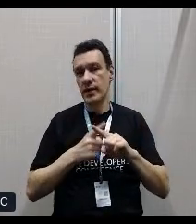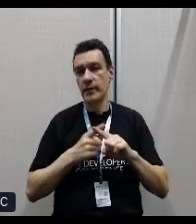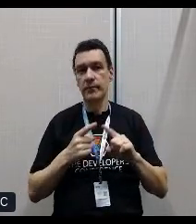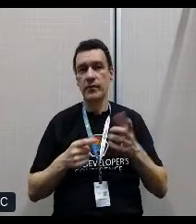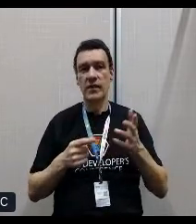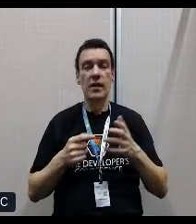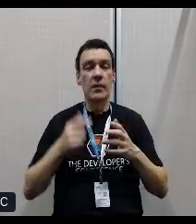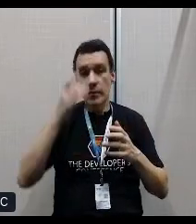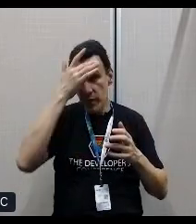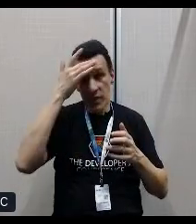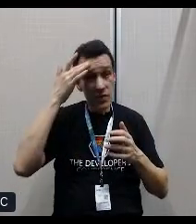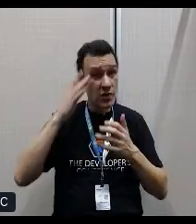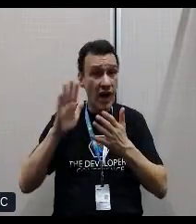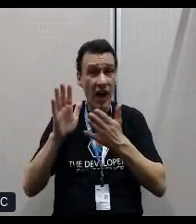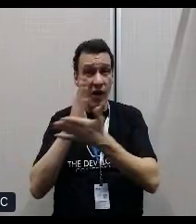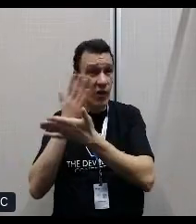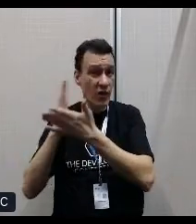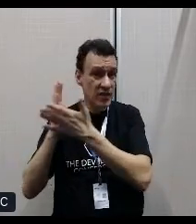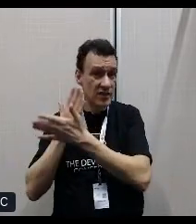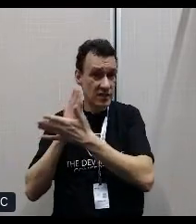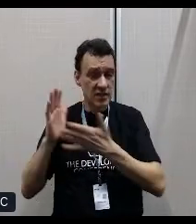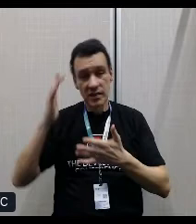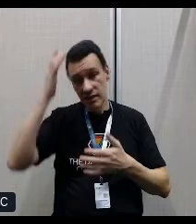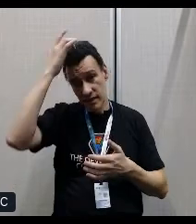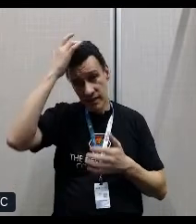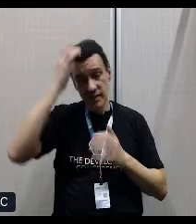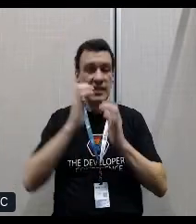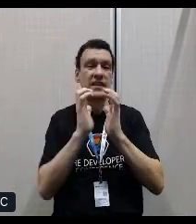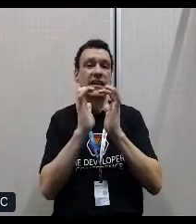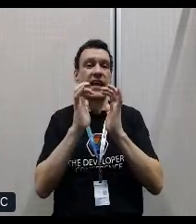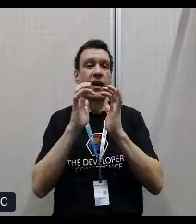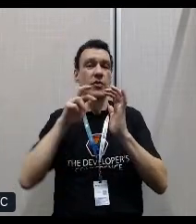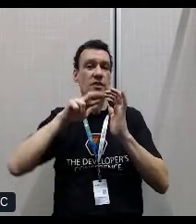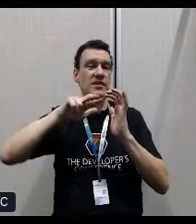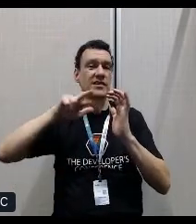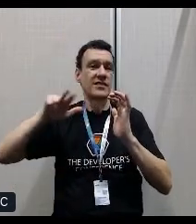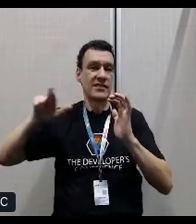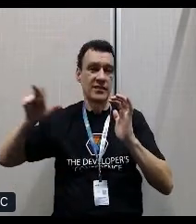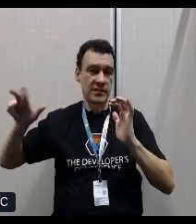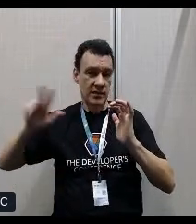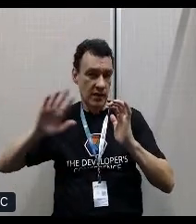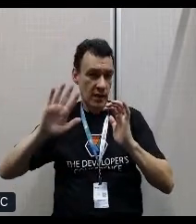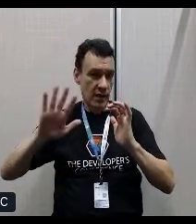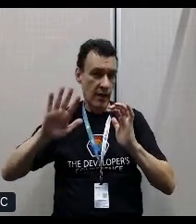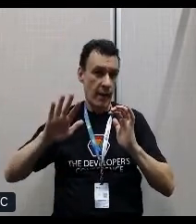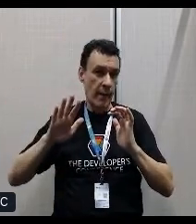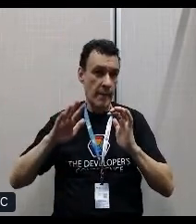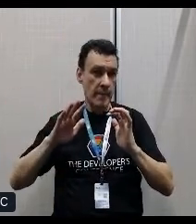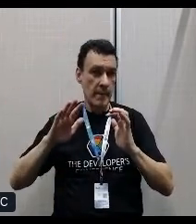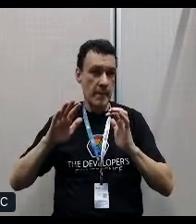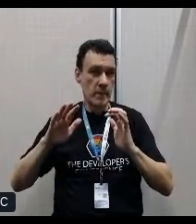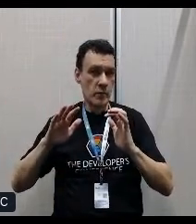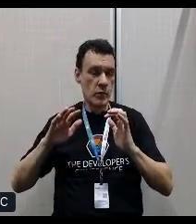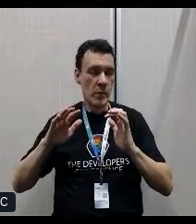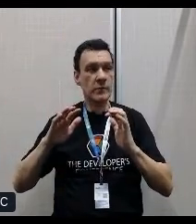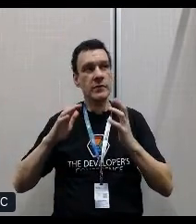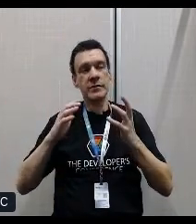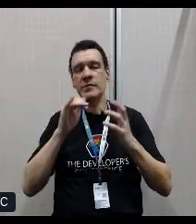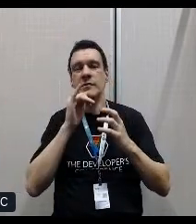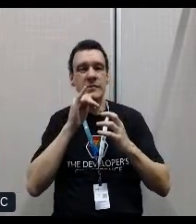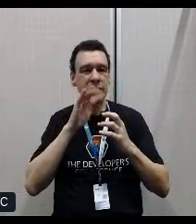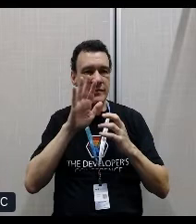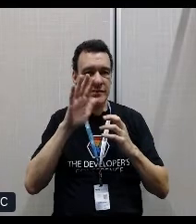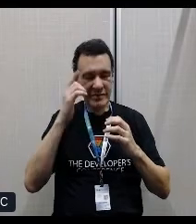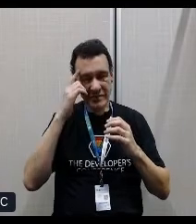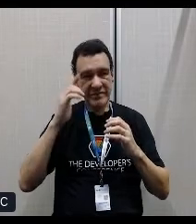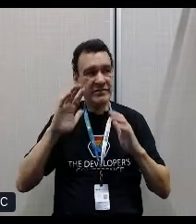neurodiversas, né, pessoas neuroatípicas, e recortando mais um pouco sobre o autismo, e pedindo